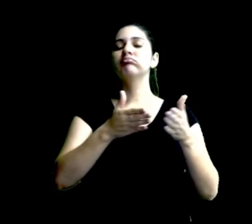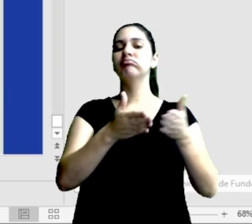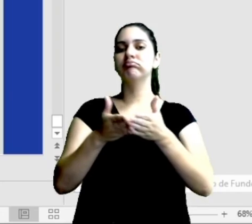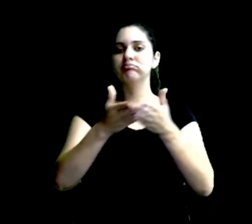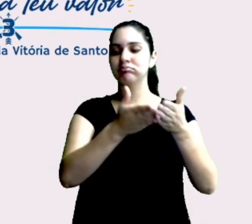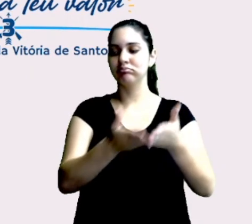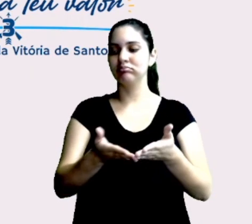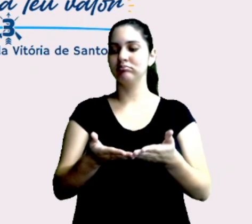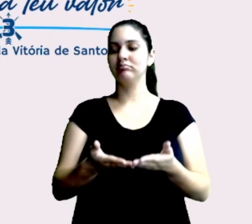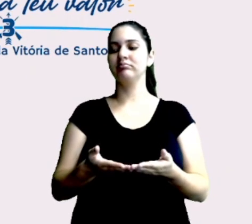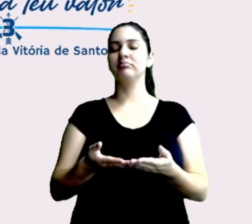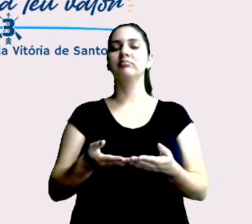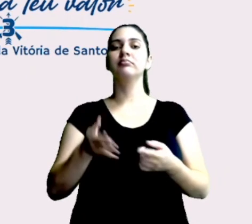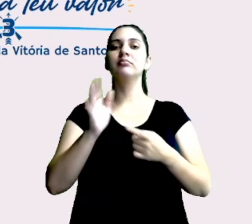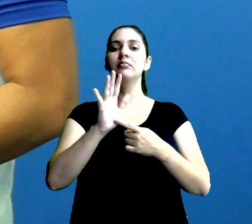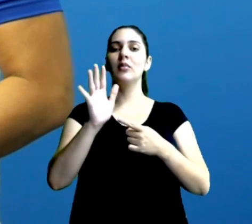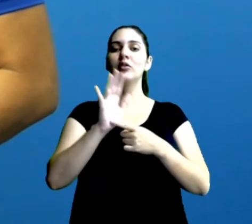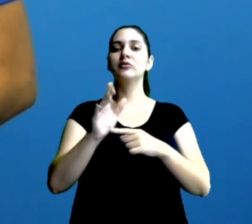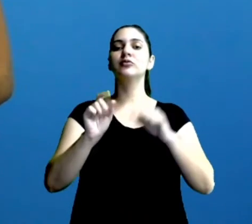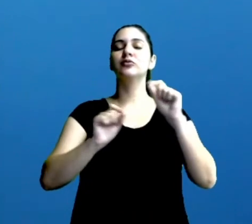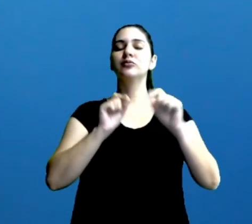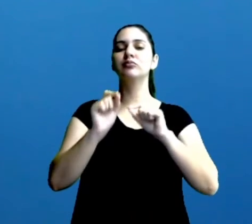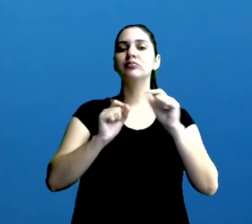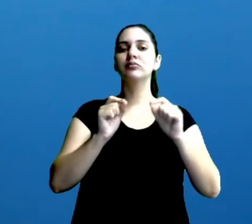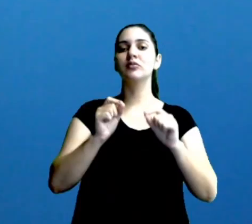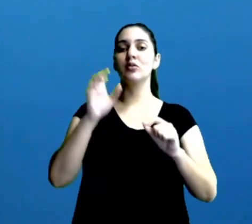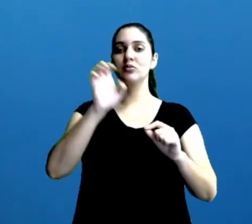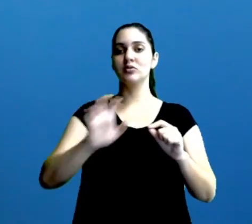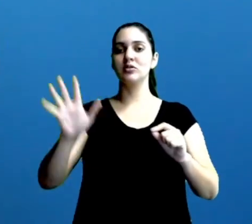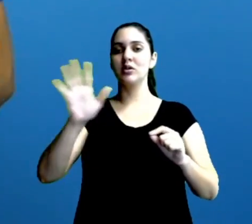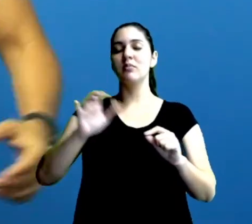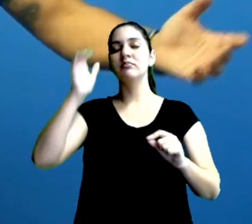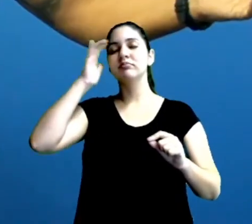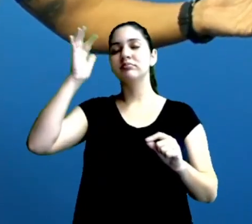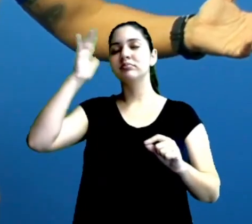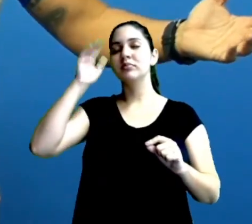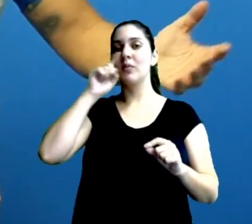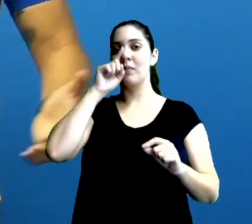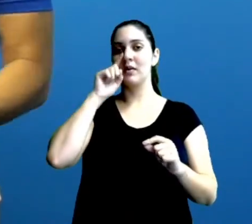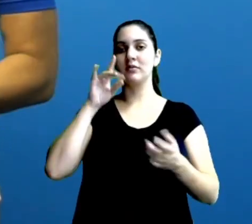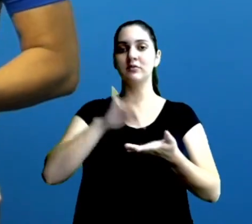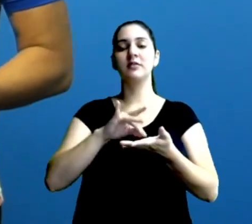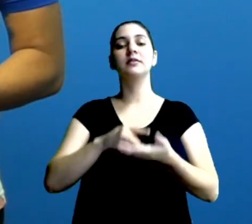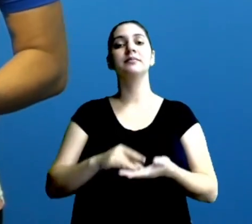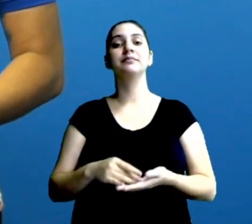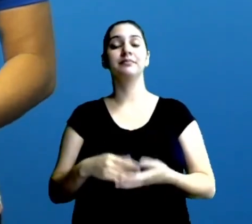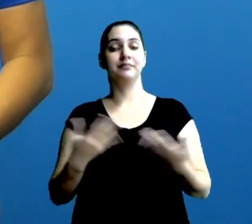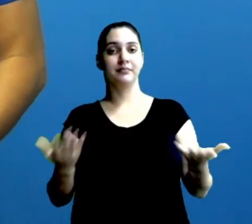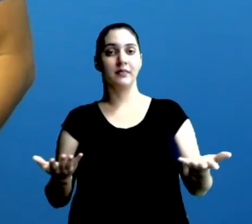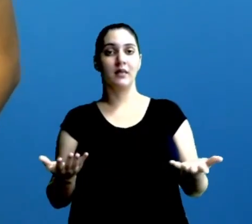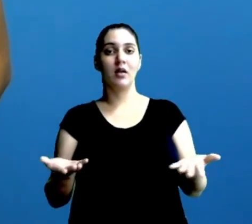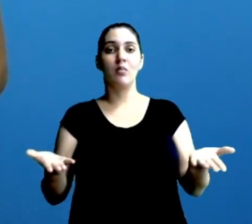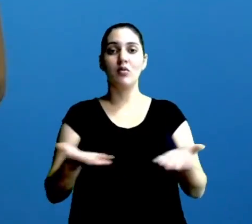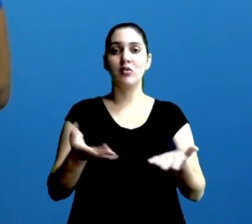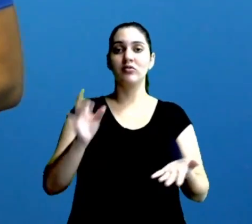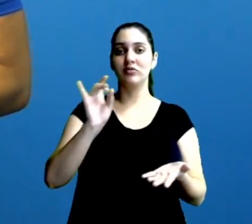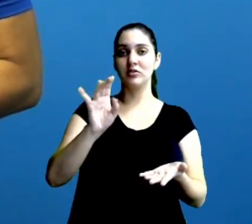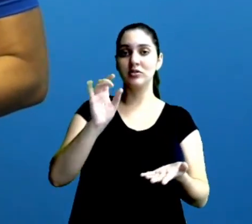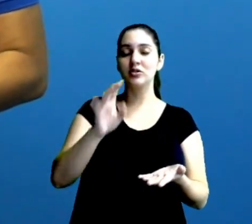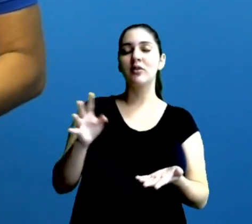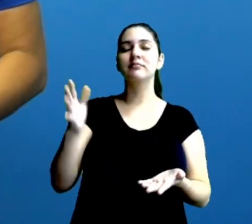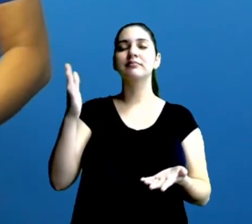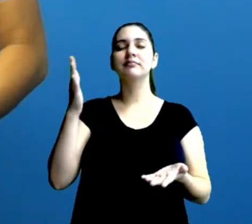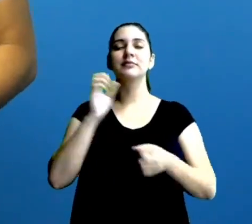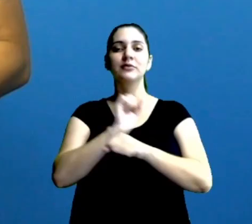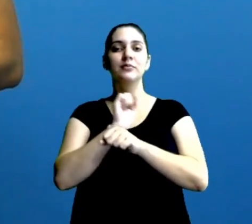imaginários enfrentados pelos europeus. Bem, pessoal, por hoje é só. Espero que vocês tenham compreendido um pouquinho